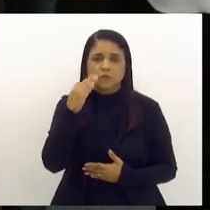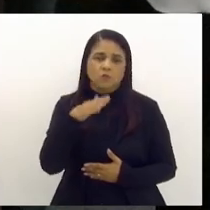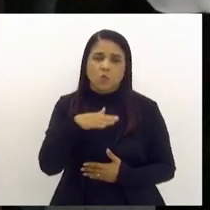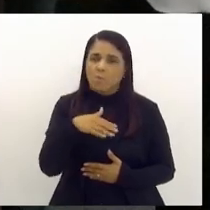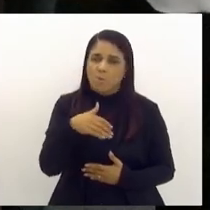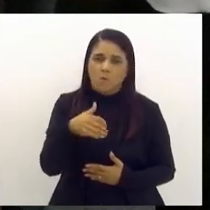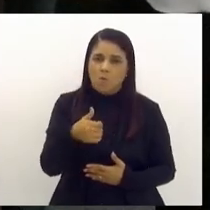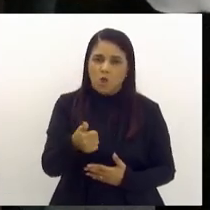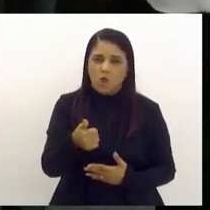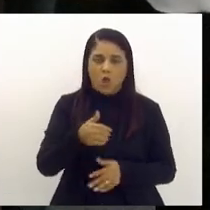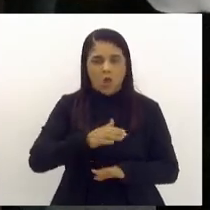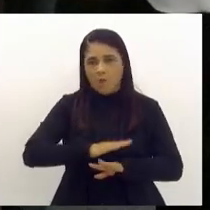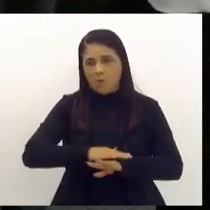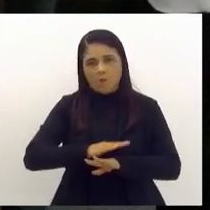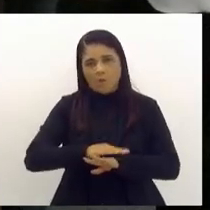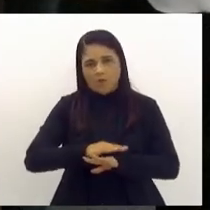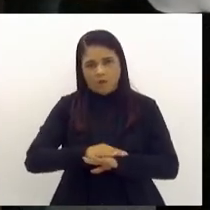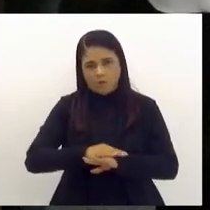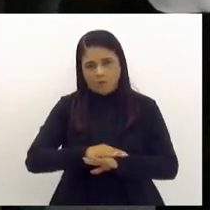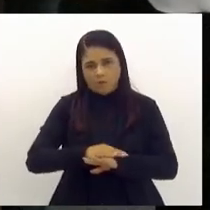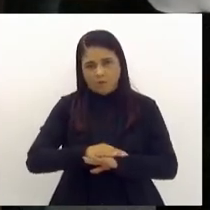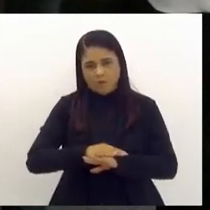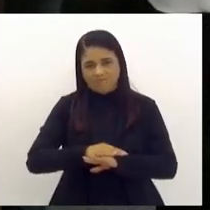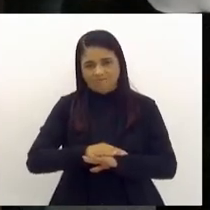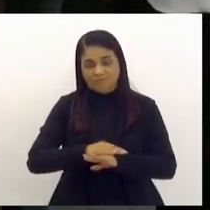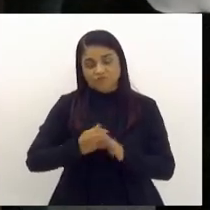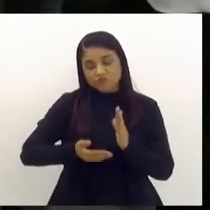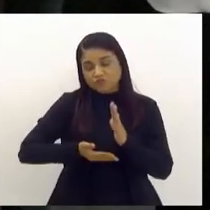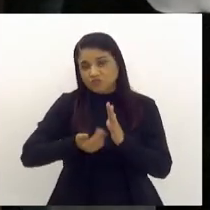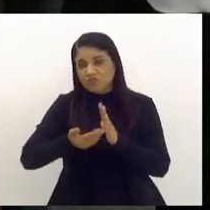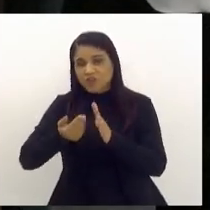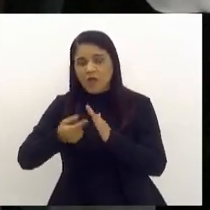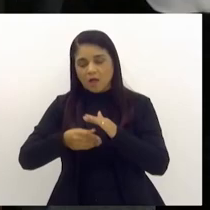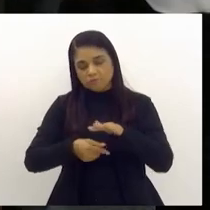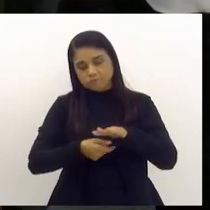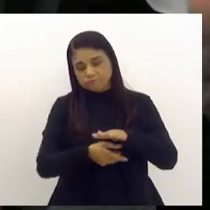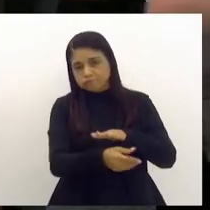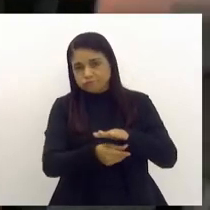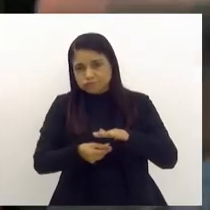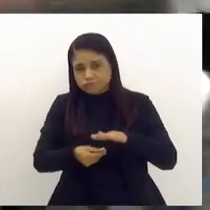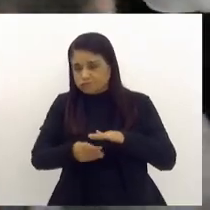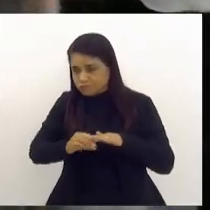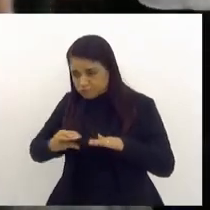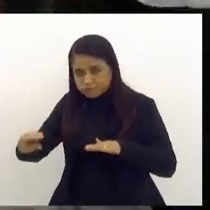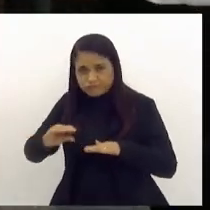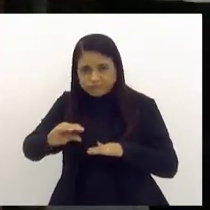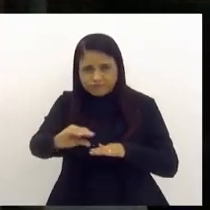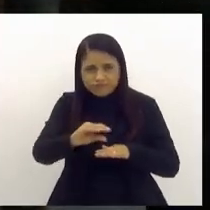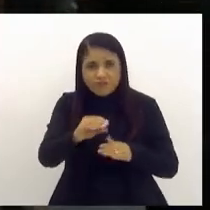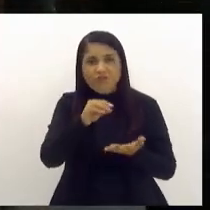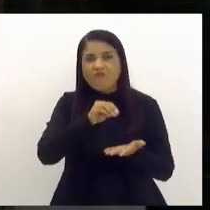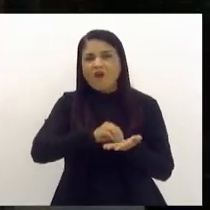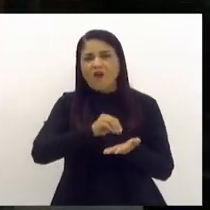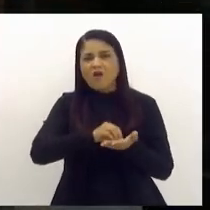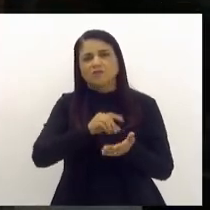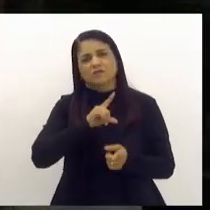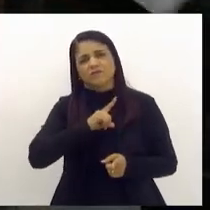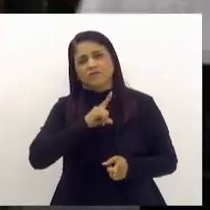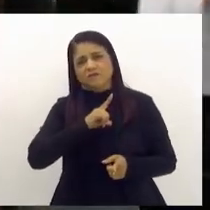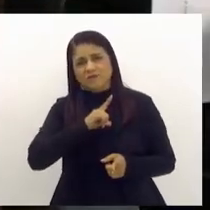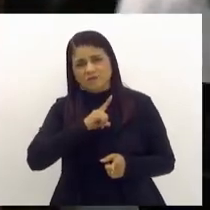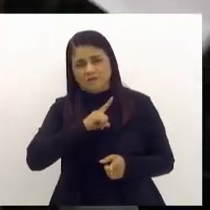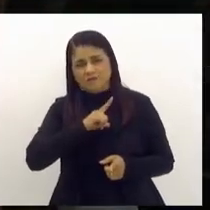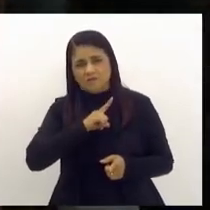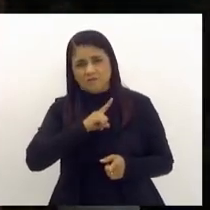melhor momento de retirar recursos que faz tanta falta para os